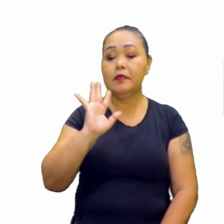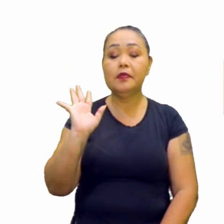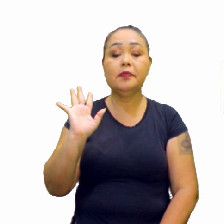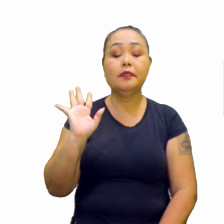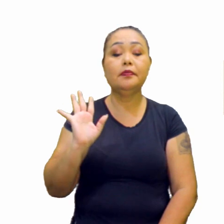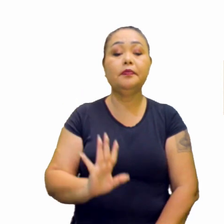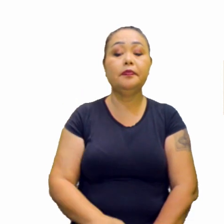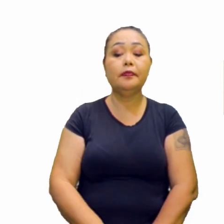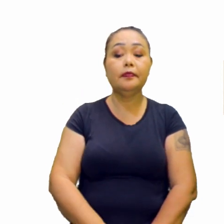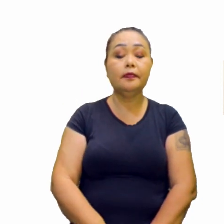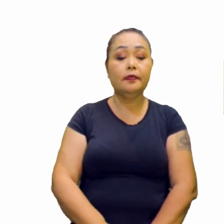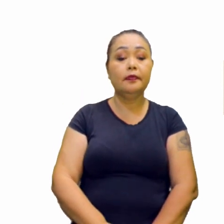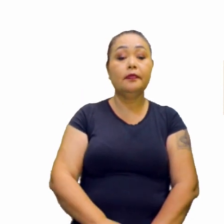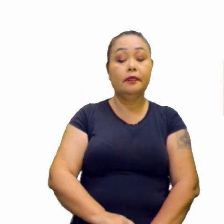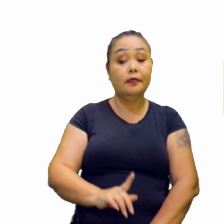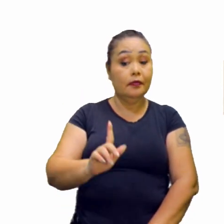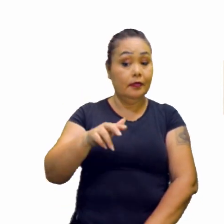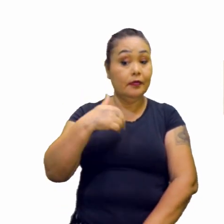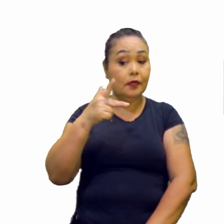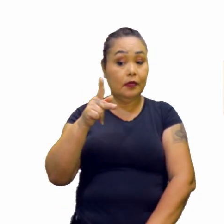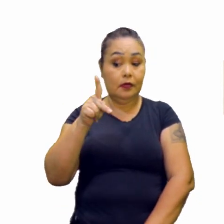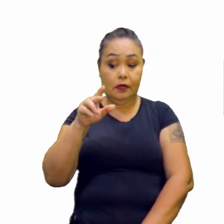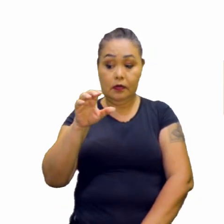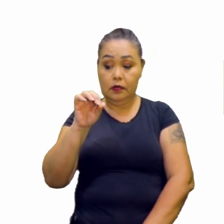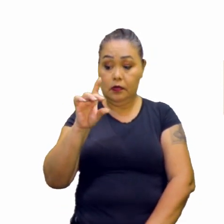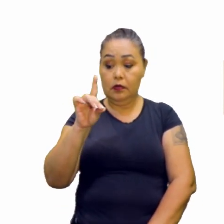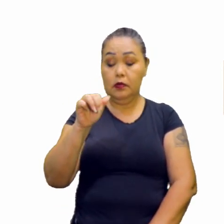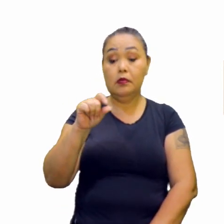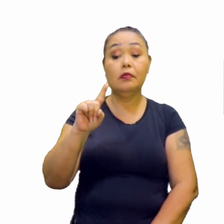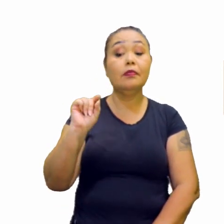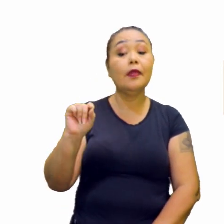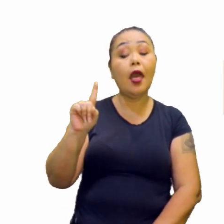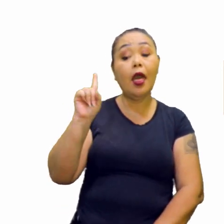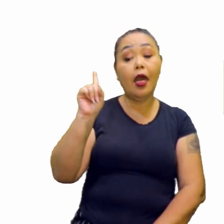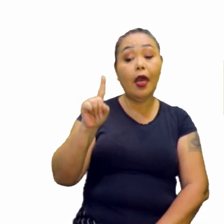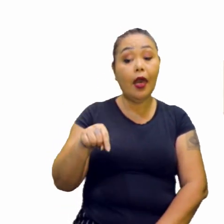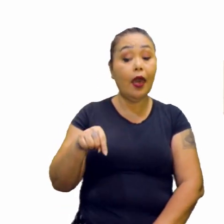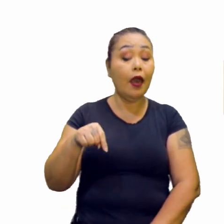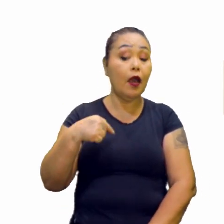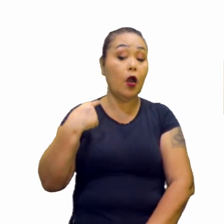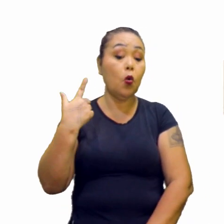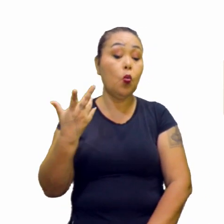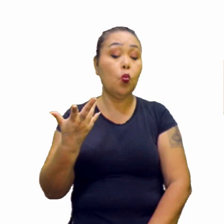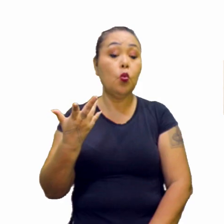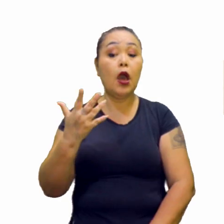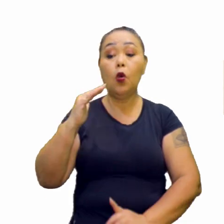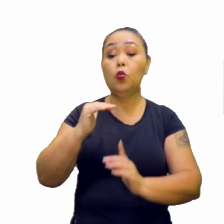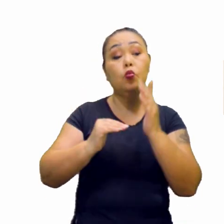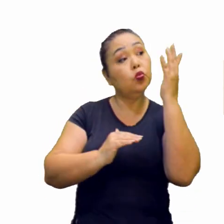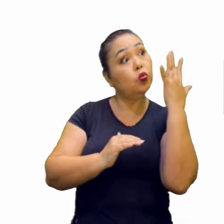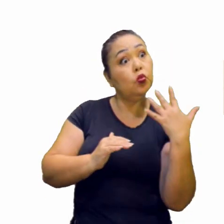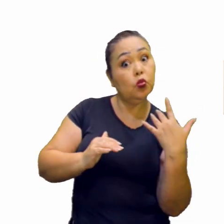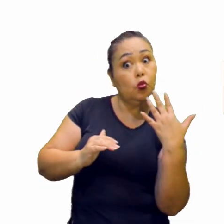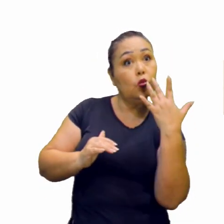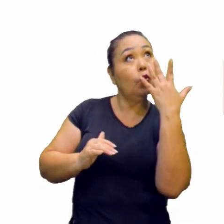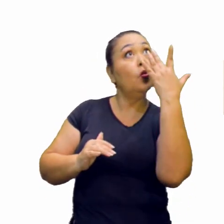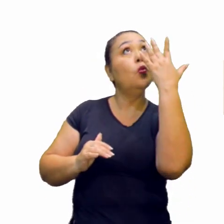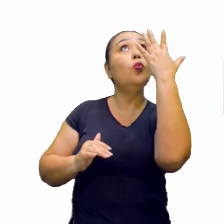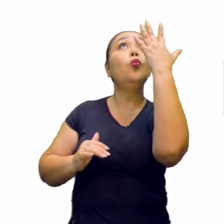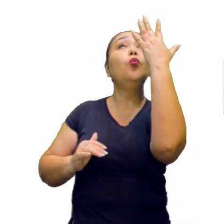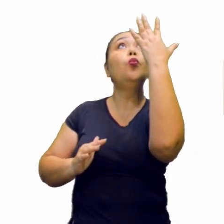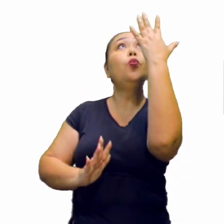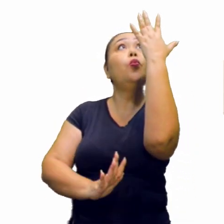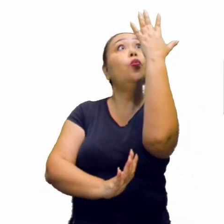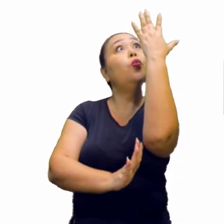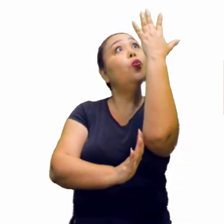Uma das coisas da poda é a altura. Aí tem um nome para isso. Então,